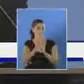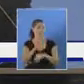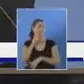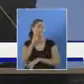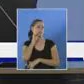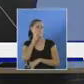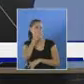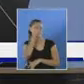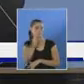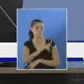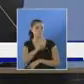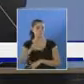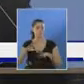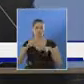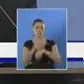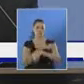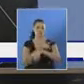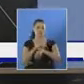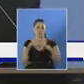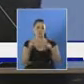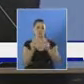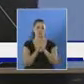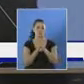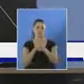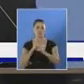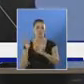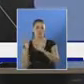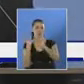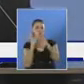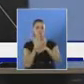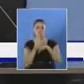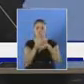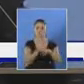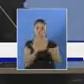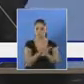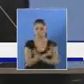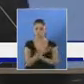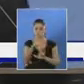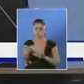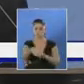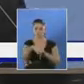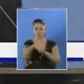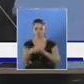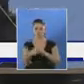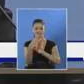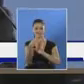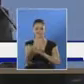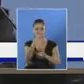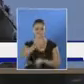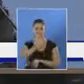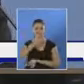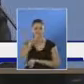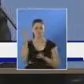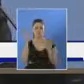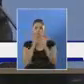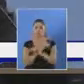docente da Escola Estadual Benedito Sampaio, em propiciar aos alunos um